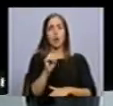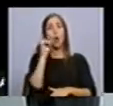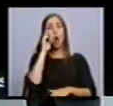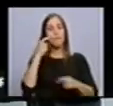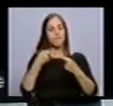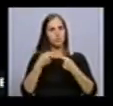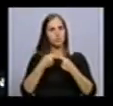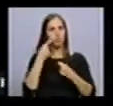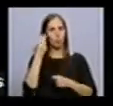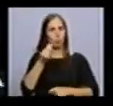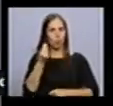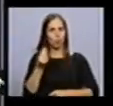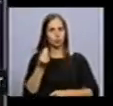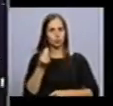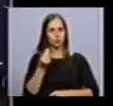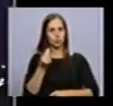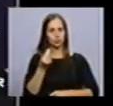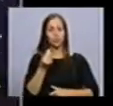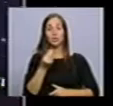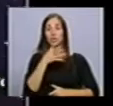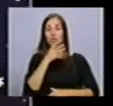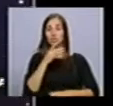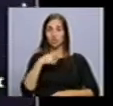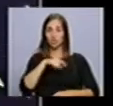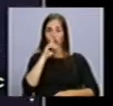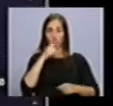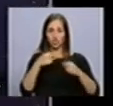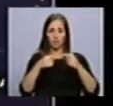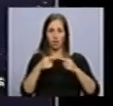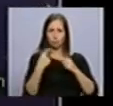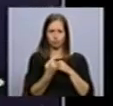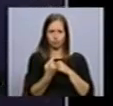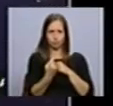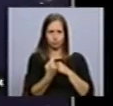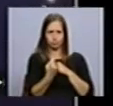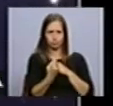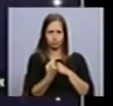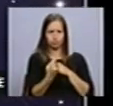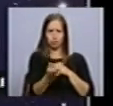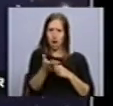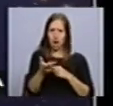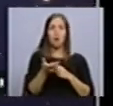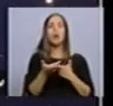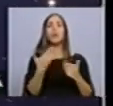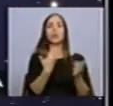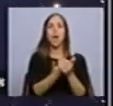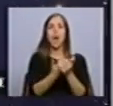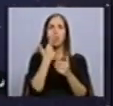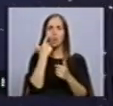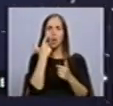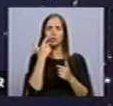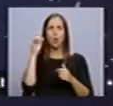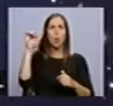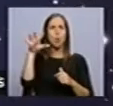que quando nós temos estrelas com grande rotação, que rodam muito rapidamente sobre si próprio, nós assistimos a um efeito de luz polarizada. Ou seja, a